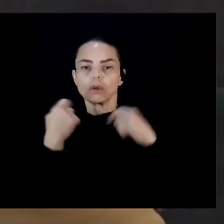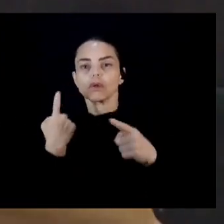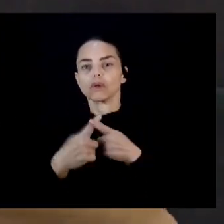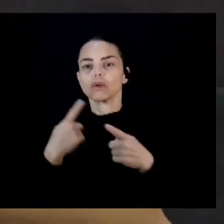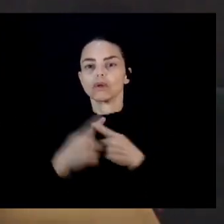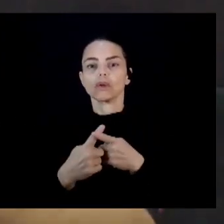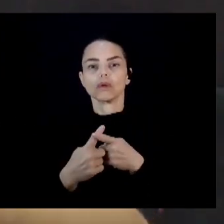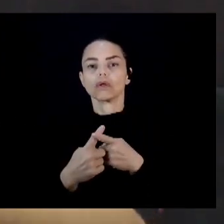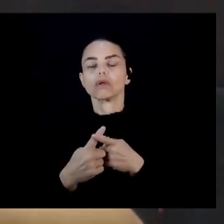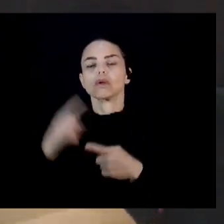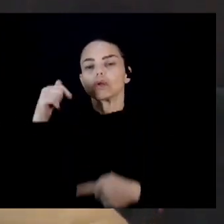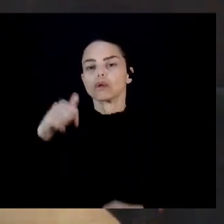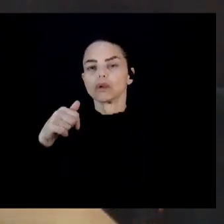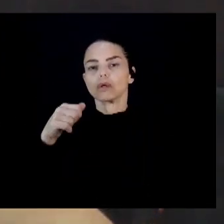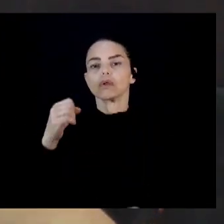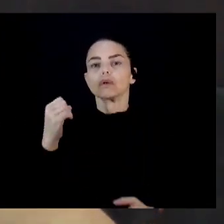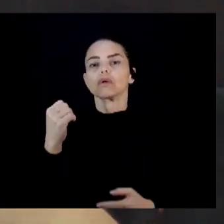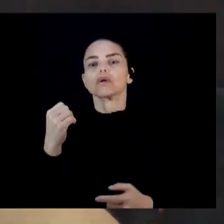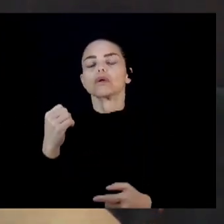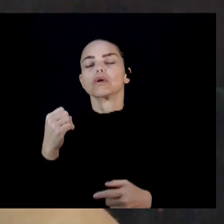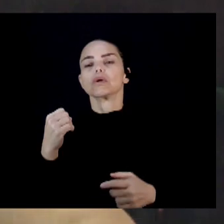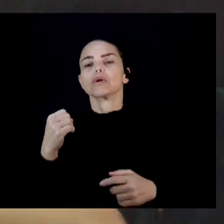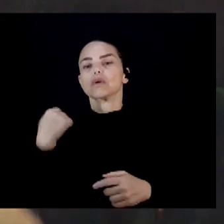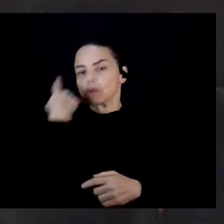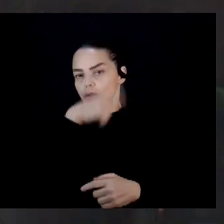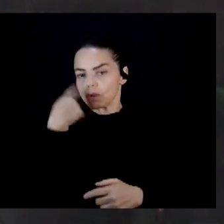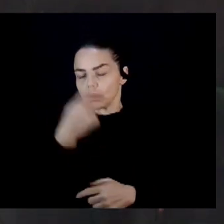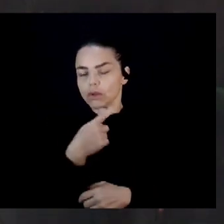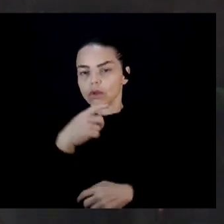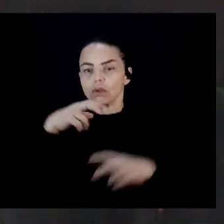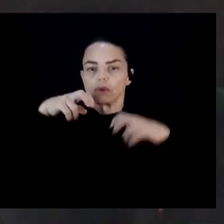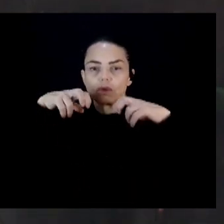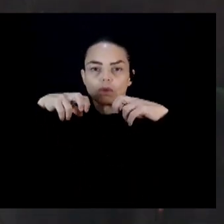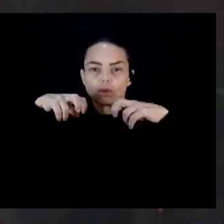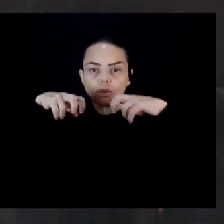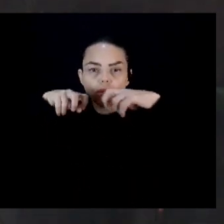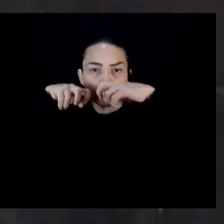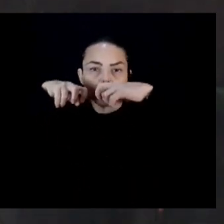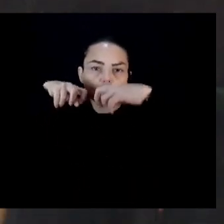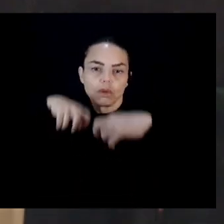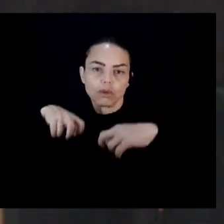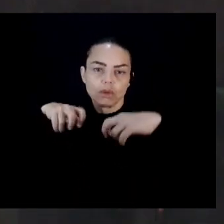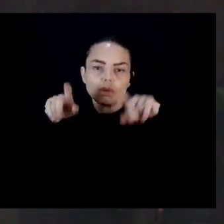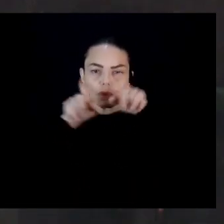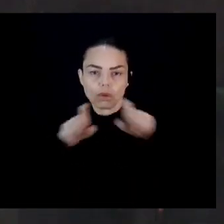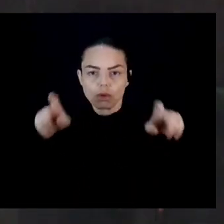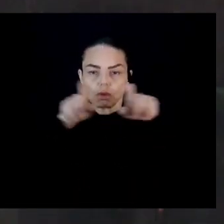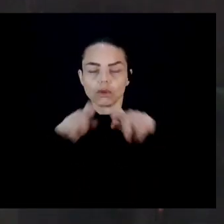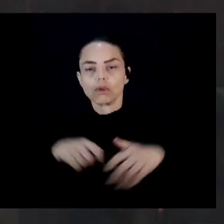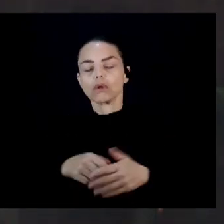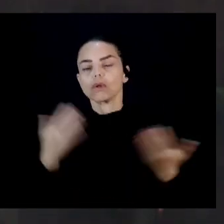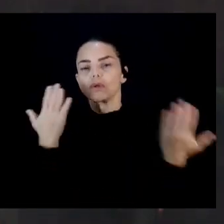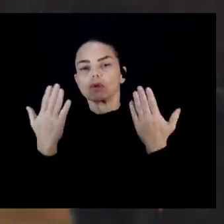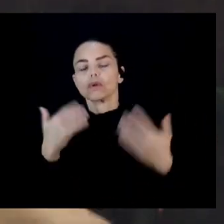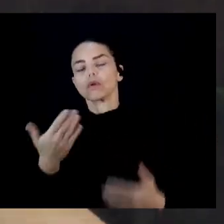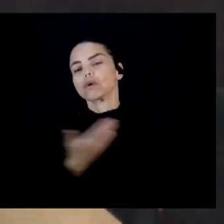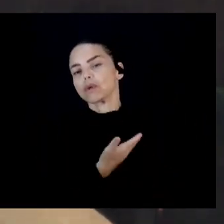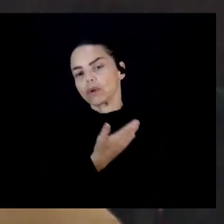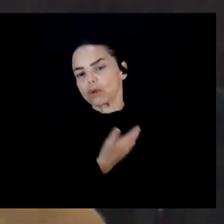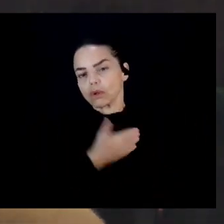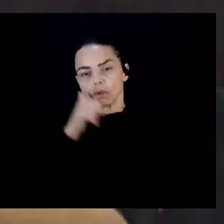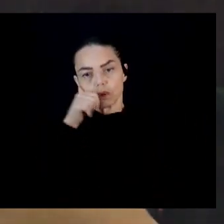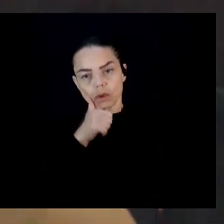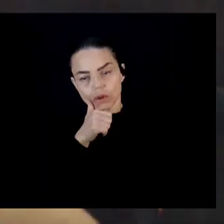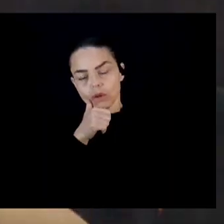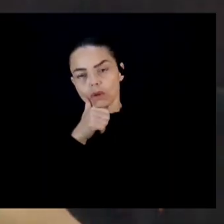7 horas seguidas, assim, às vezes, sentada. Né? Só que não dá para eu comparar, às vezes, com uma amiga que, por